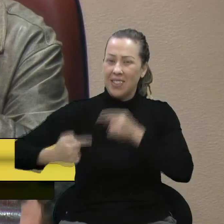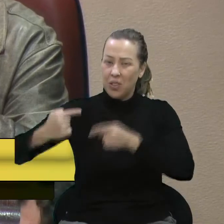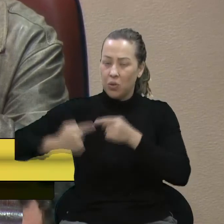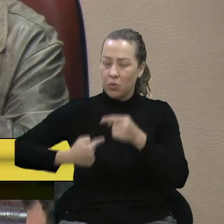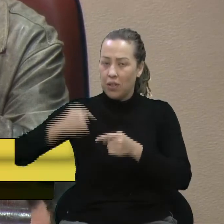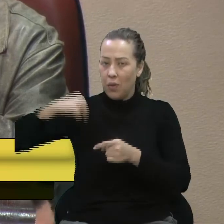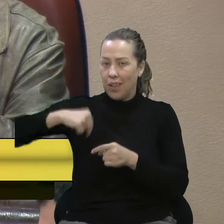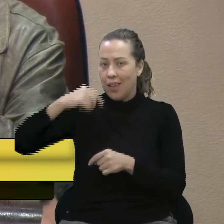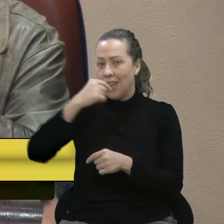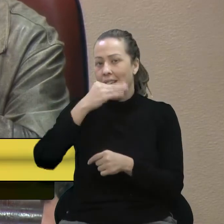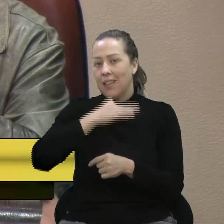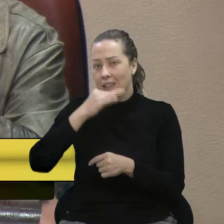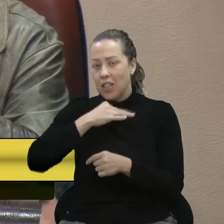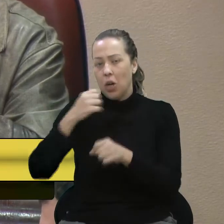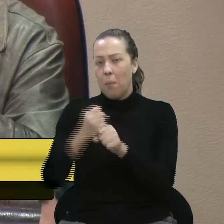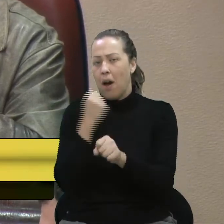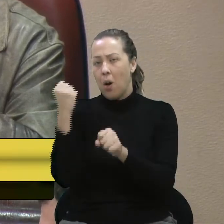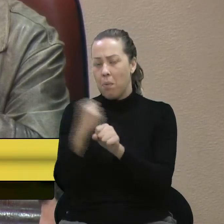Caxias, e é uma obra